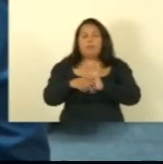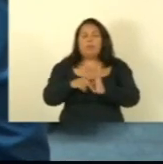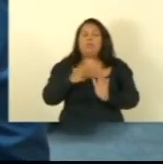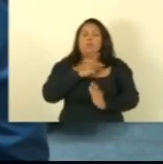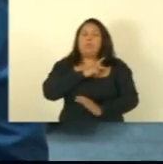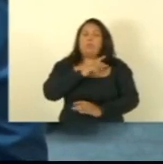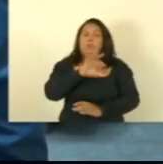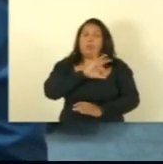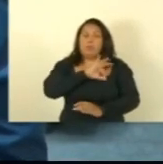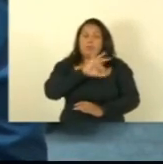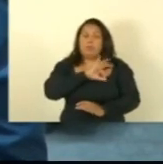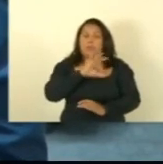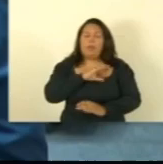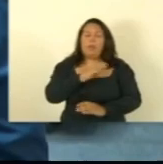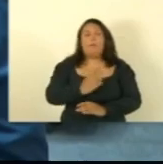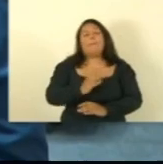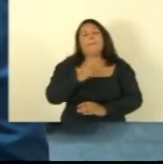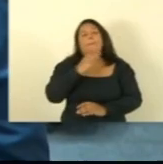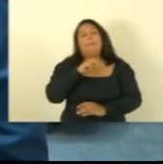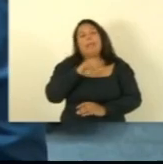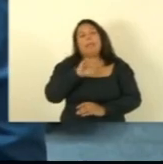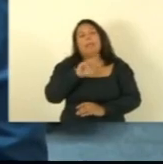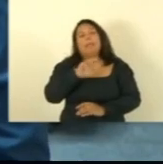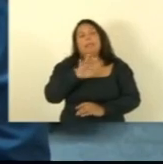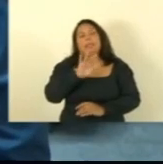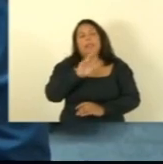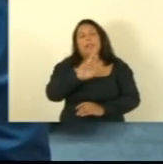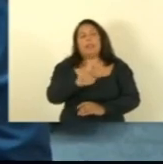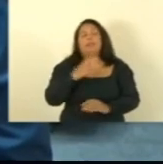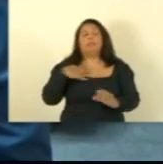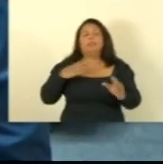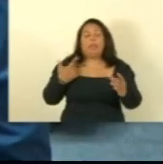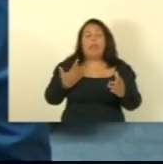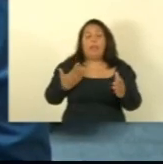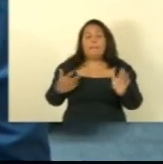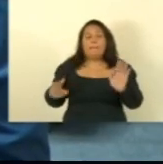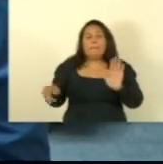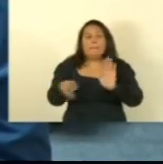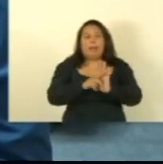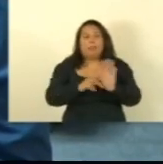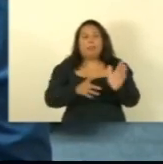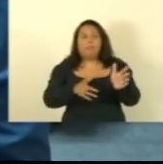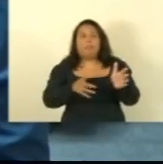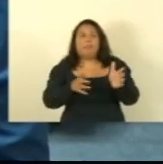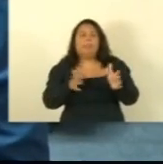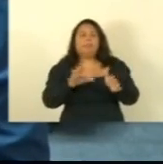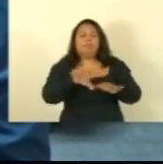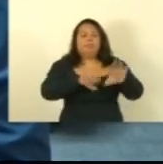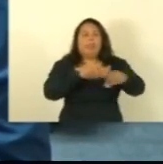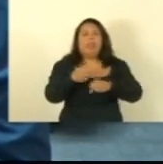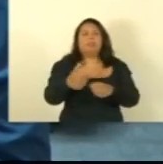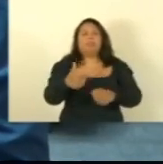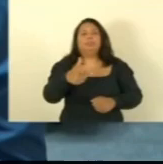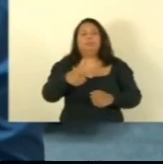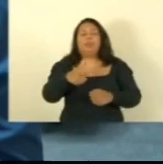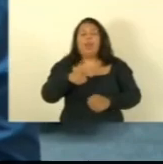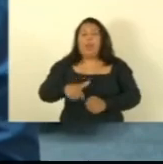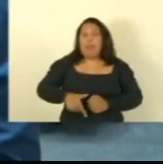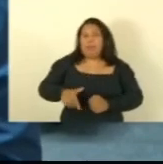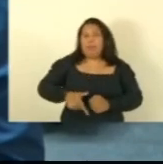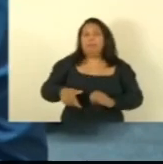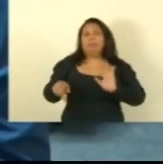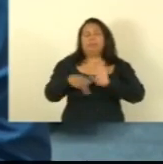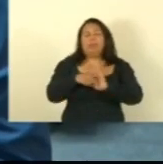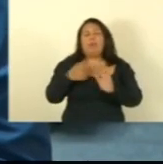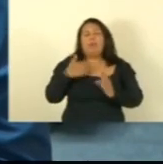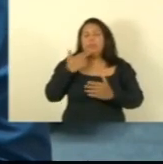pecuniário aos policiais civis e militares na apreensão das armas de fogo. Eu avoquei a matéria para relatar, pedi prazo